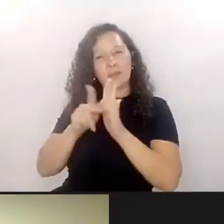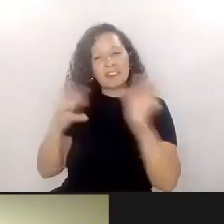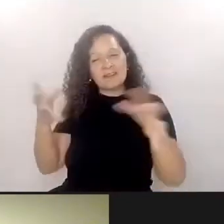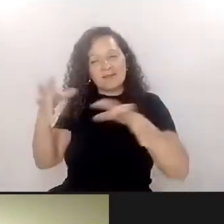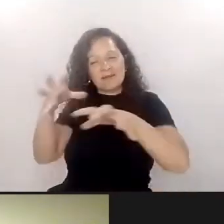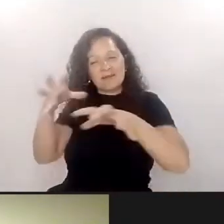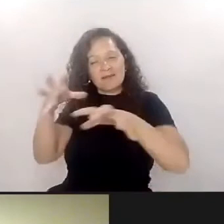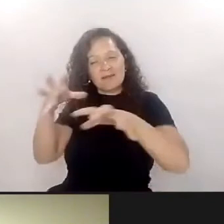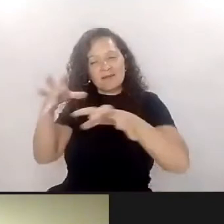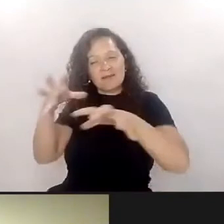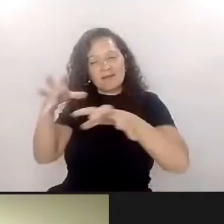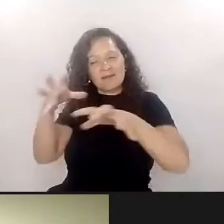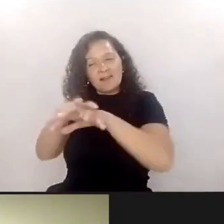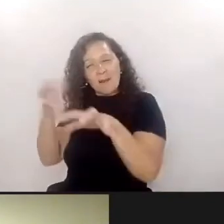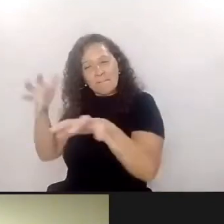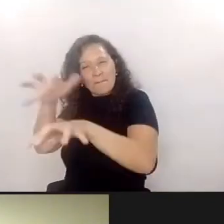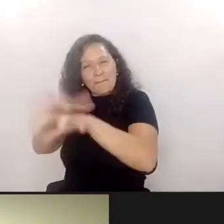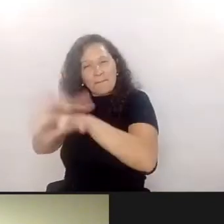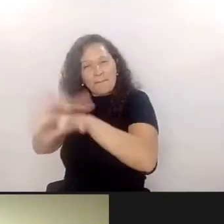sem nenhuma